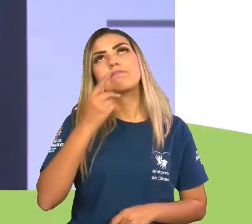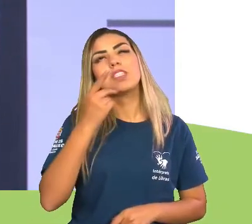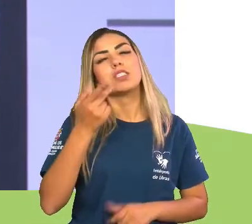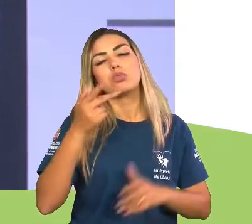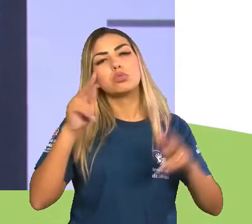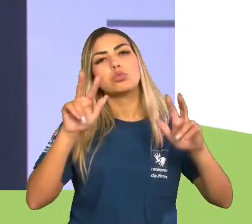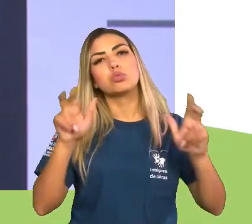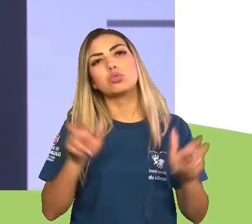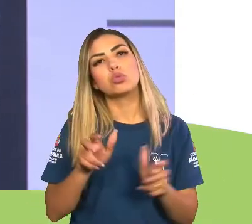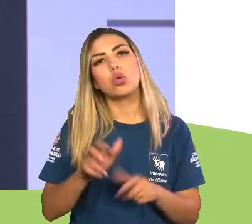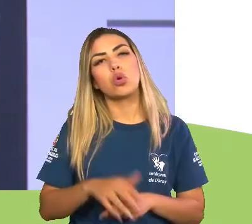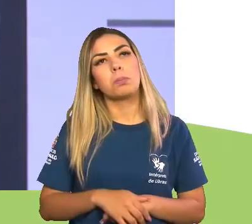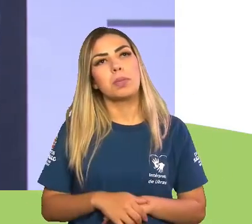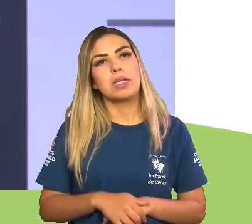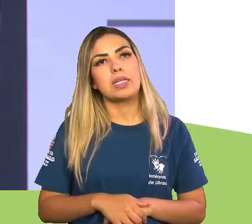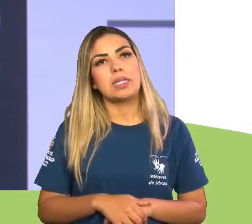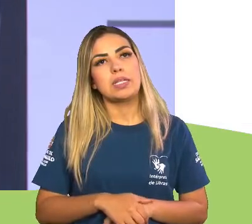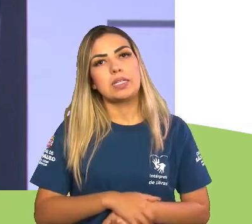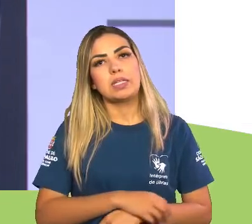falando de